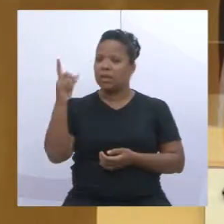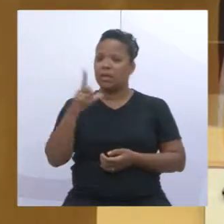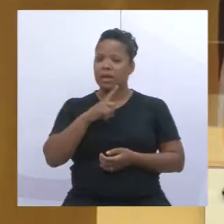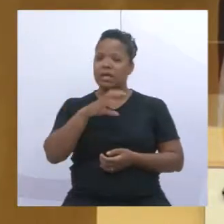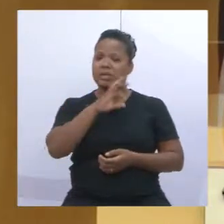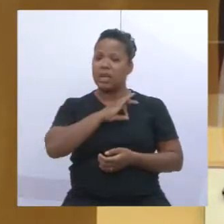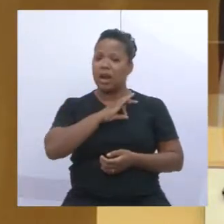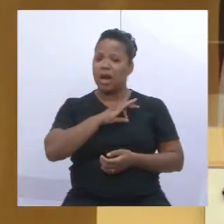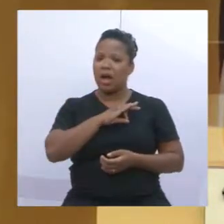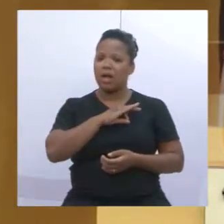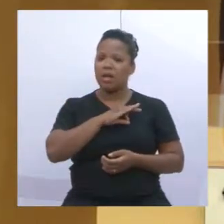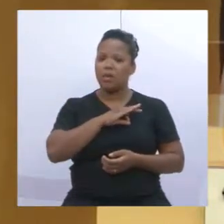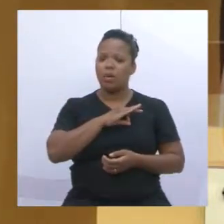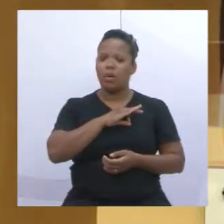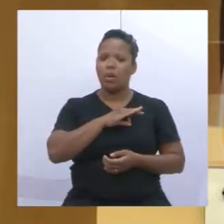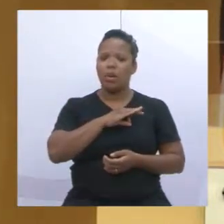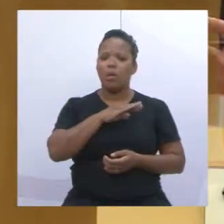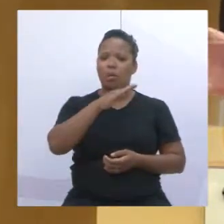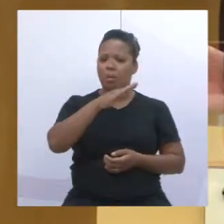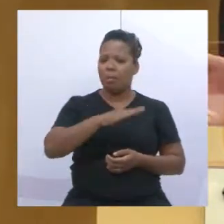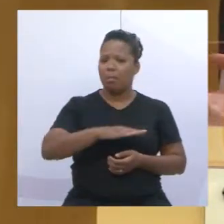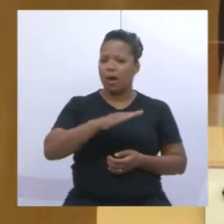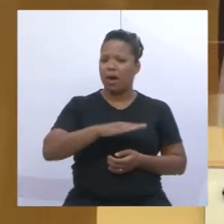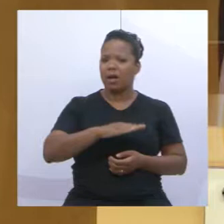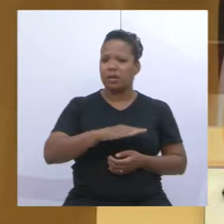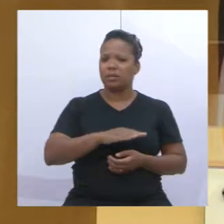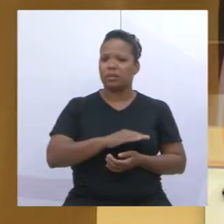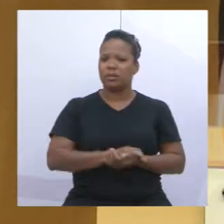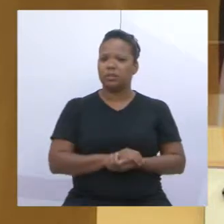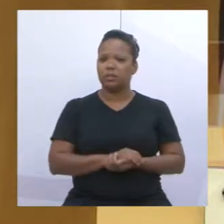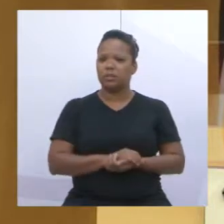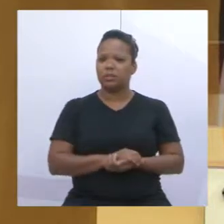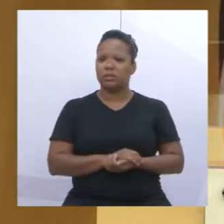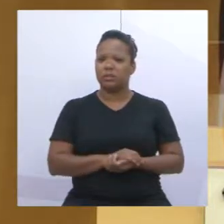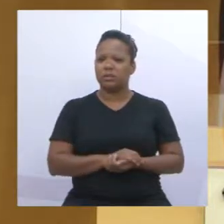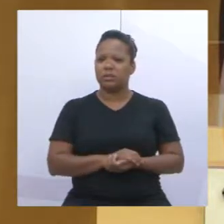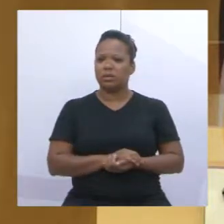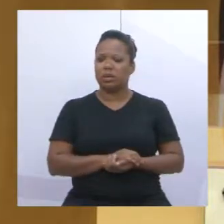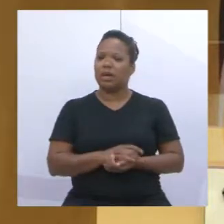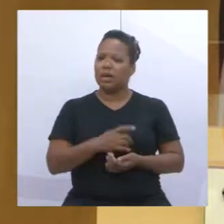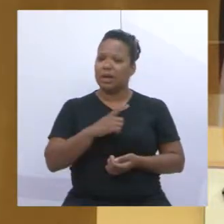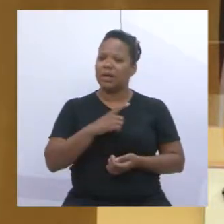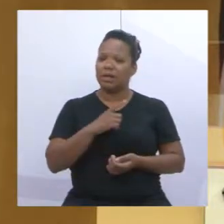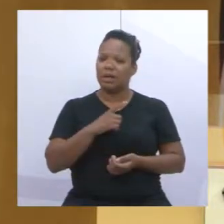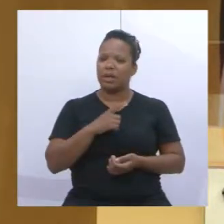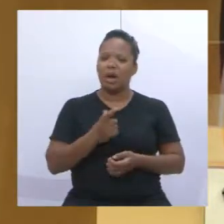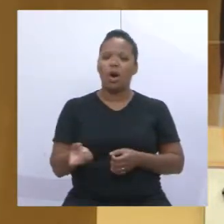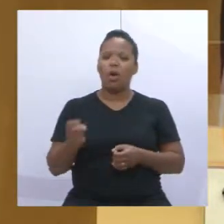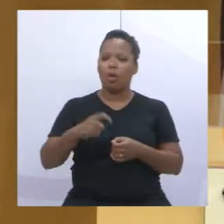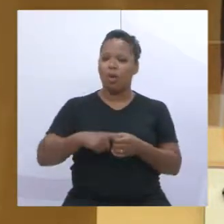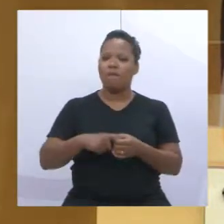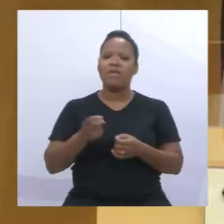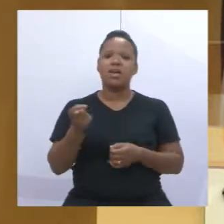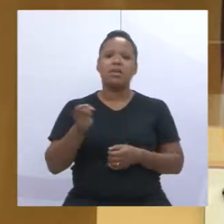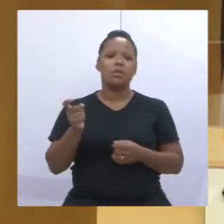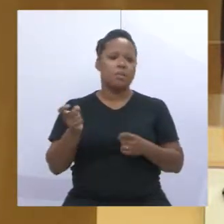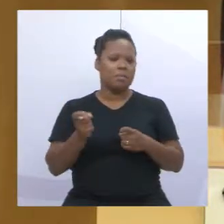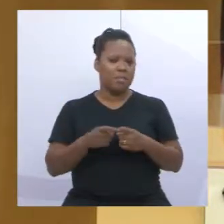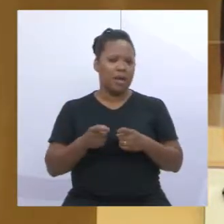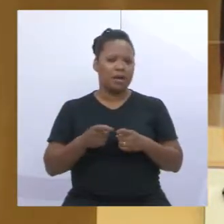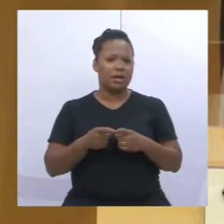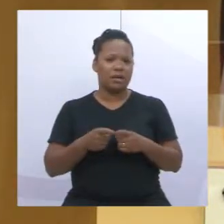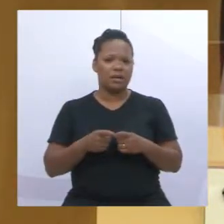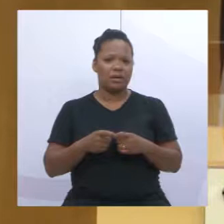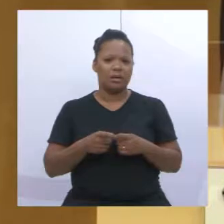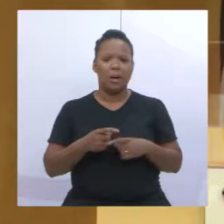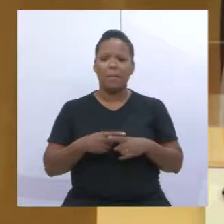salário baixo, mas a fábrica, a firma, o comércio fornece para ela um convênio médico, mas